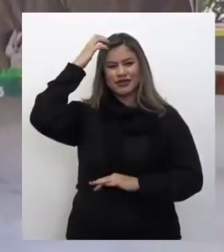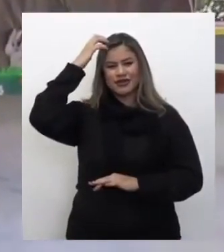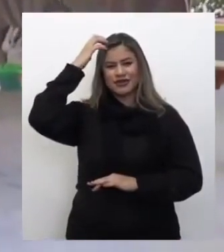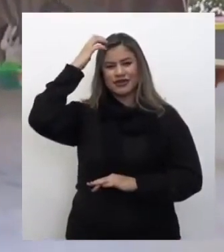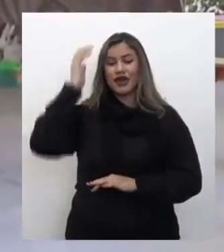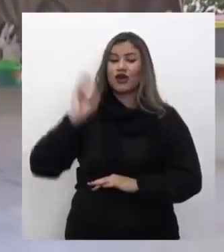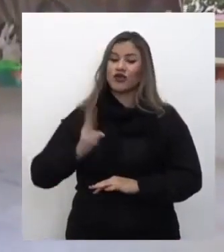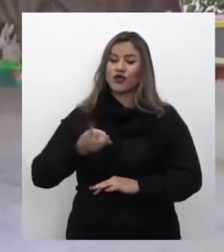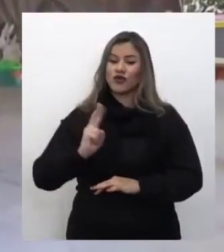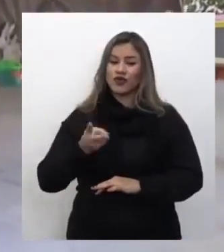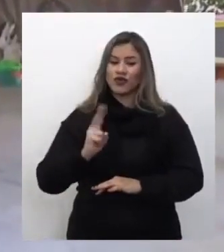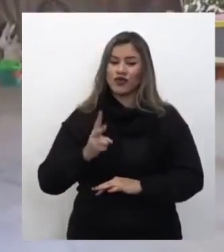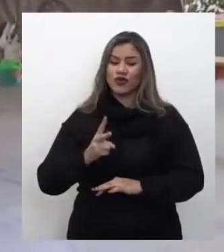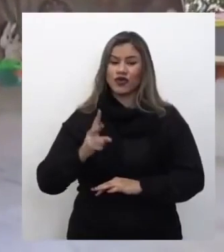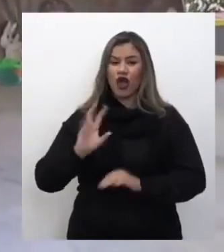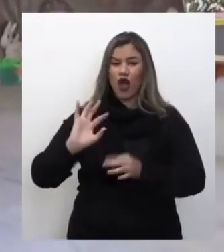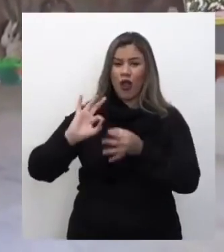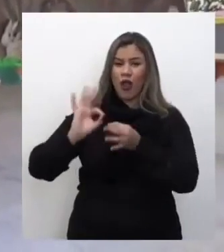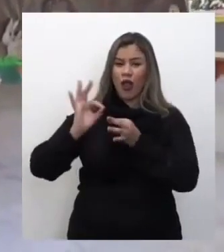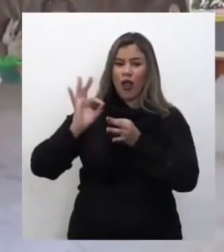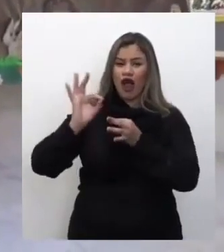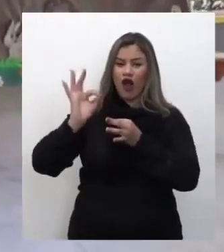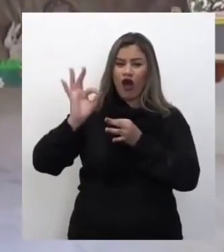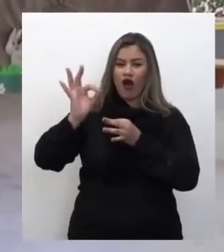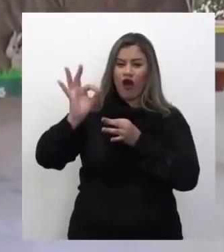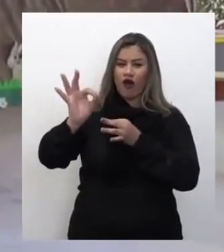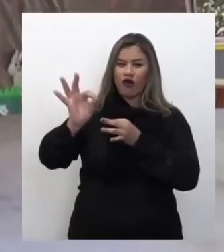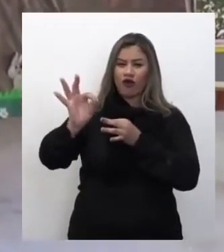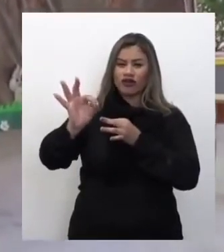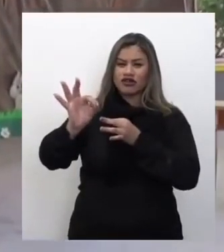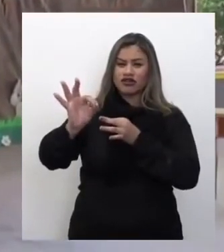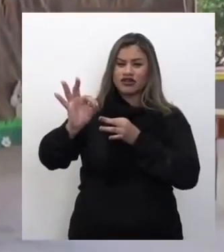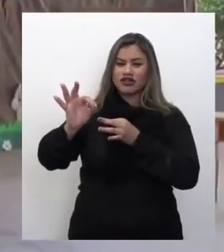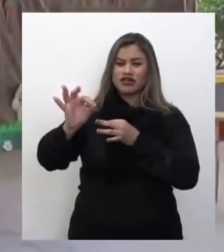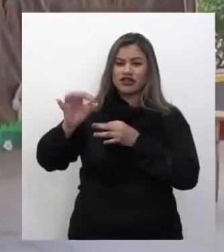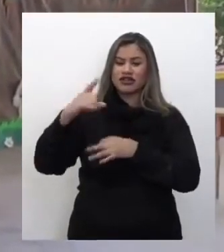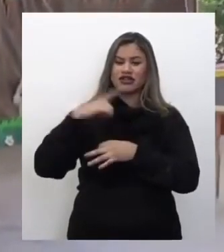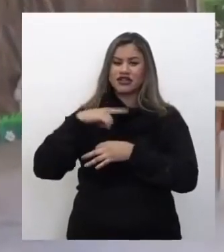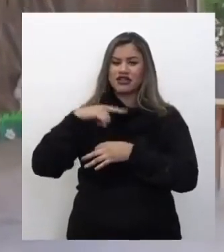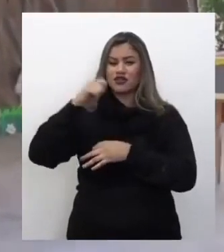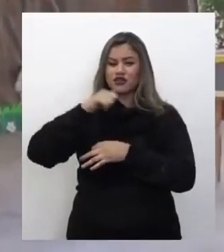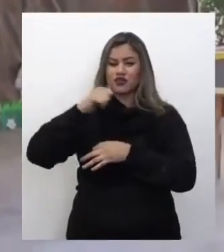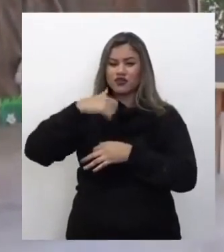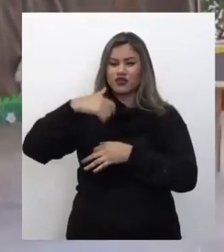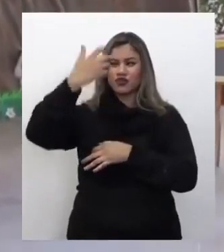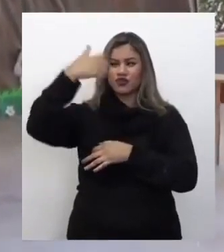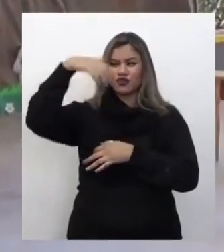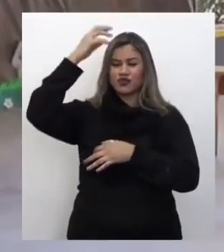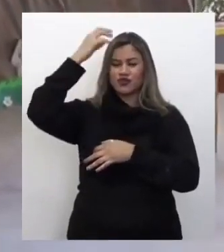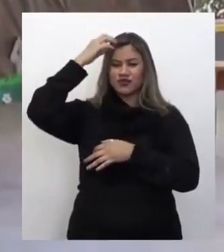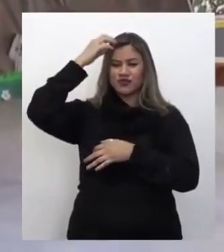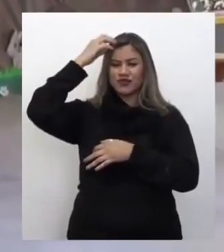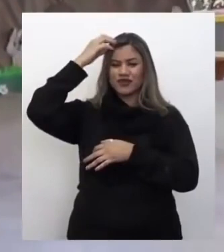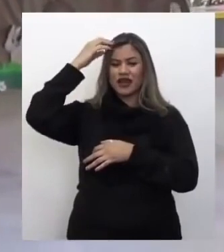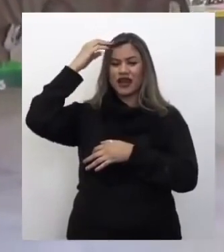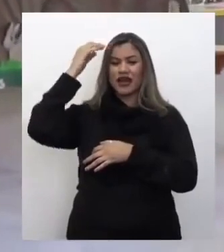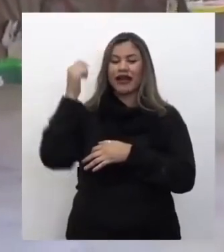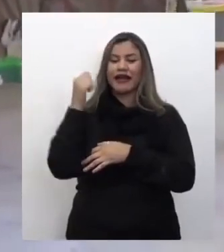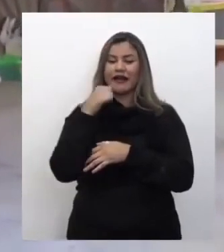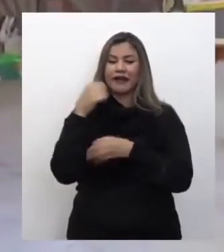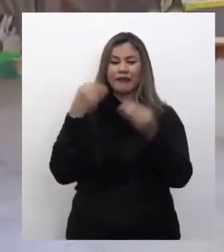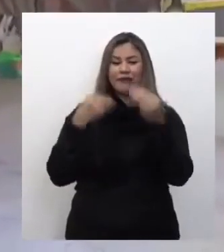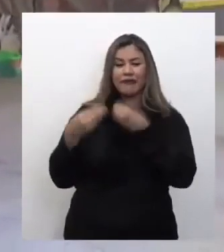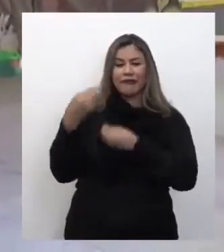Continuando. Em um reino muito distante, vivia uma princesa, gente. Sabe aquelas princesas mimadas? Que dá vontade... Essa